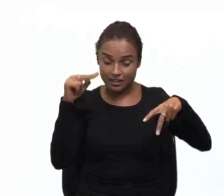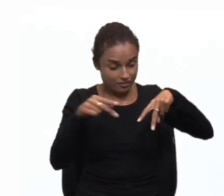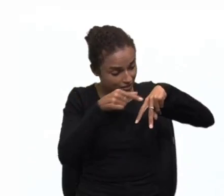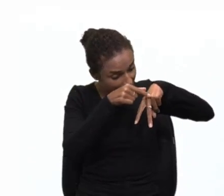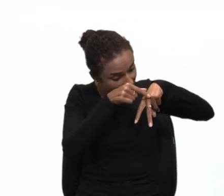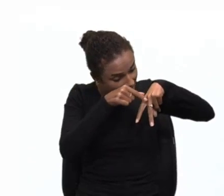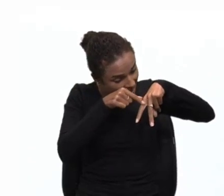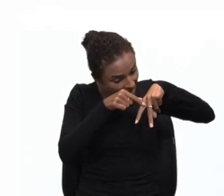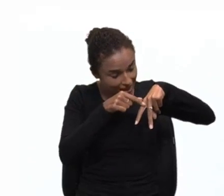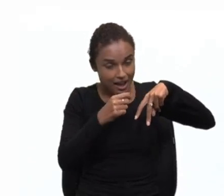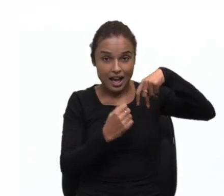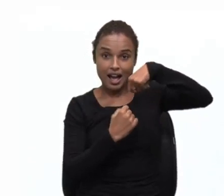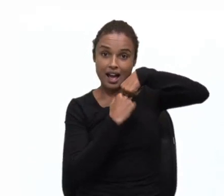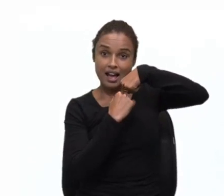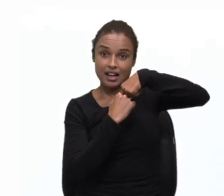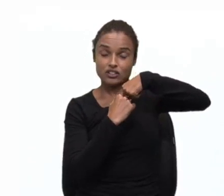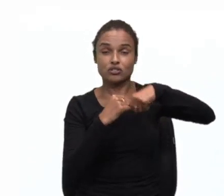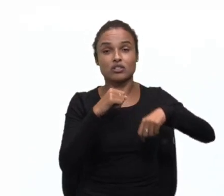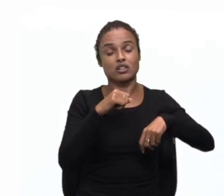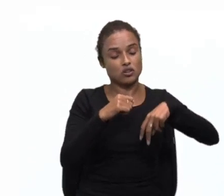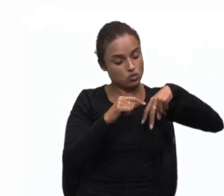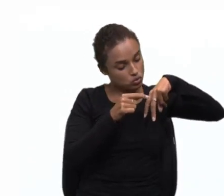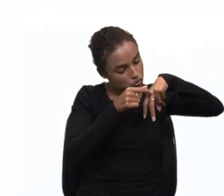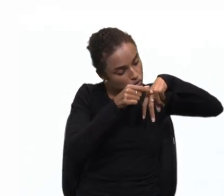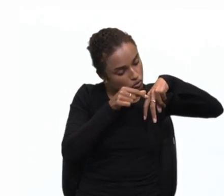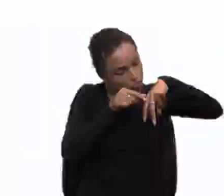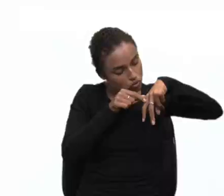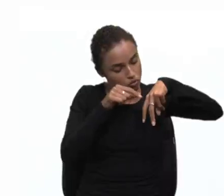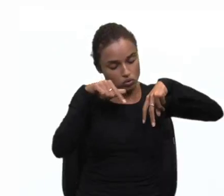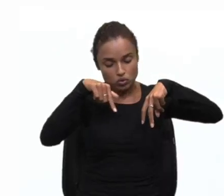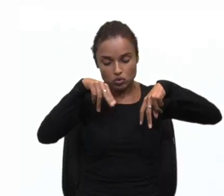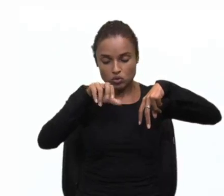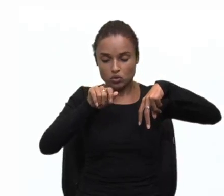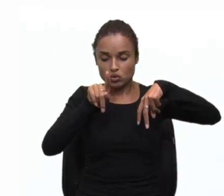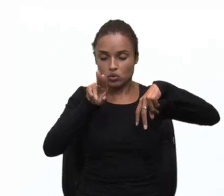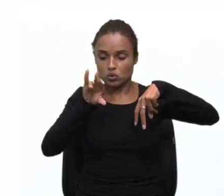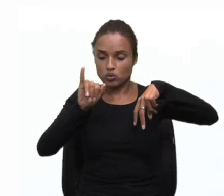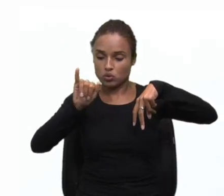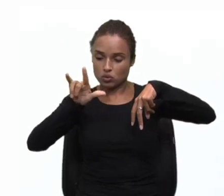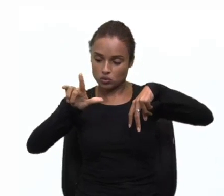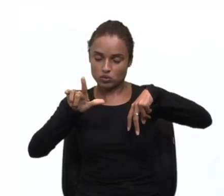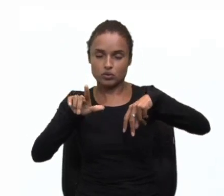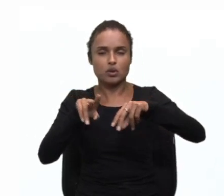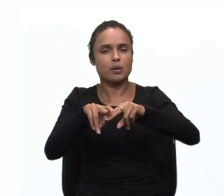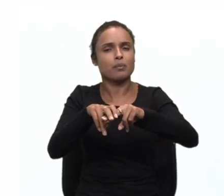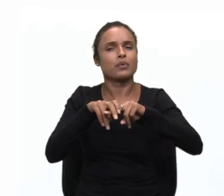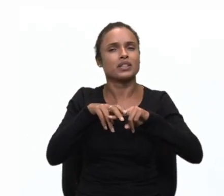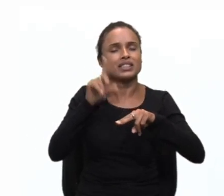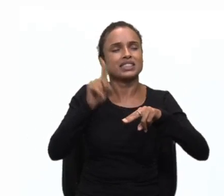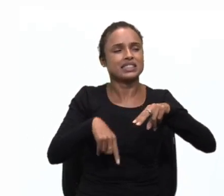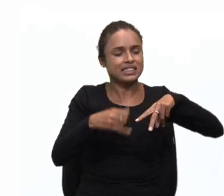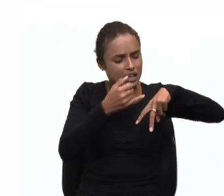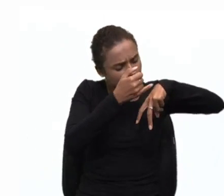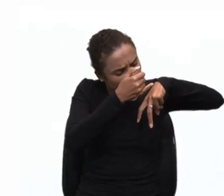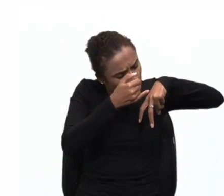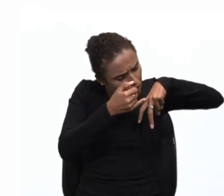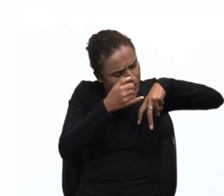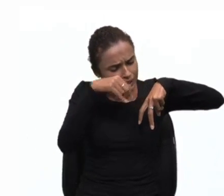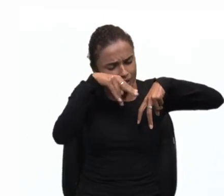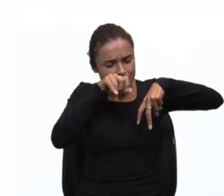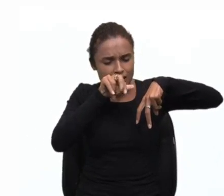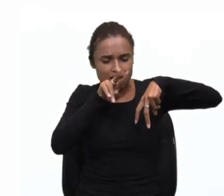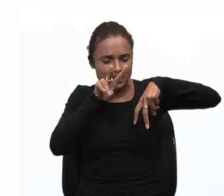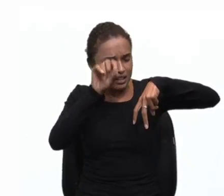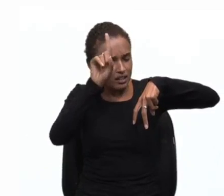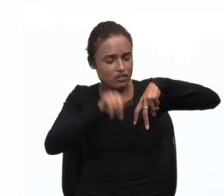falando. Uma doença no quadril, às vezes, por conta dessa inervação toda, é uma causa importante